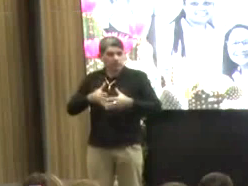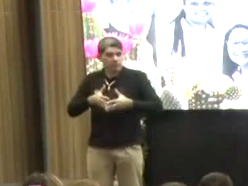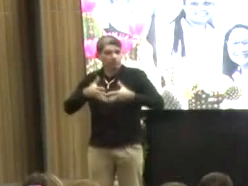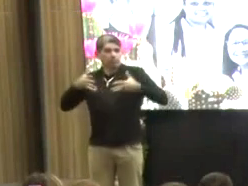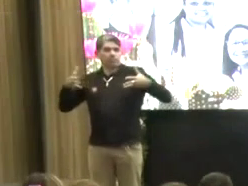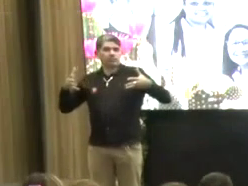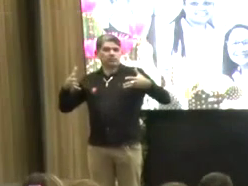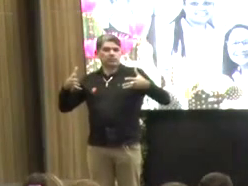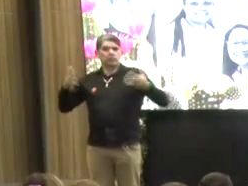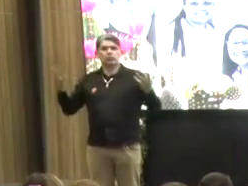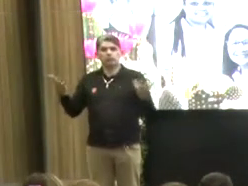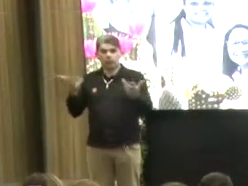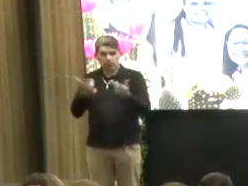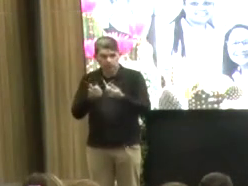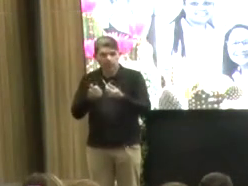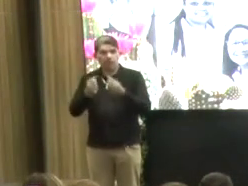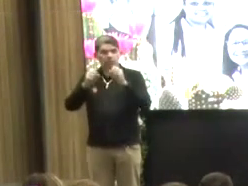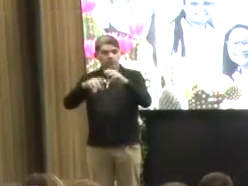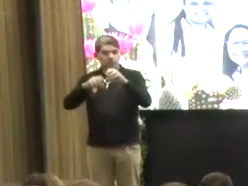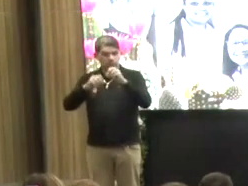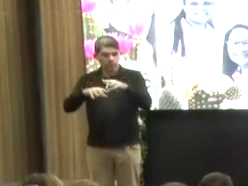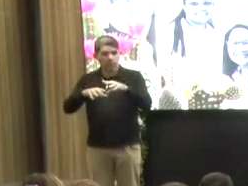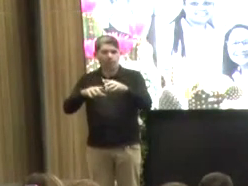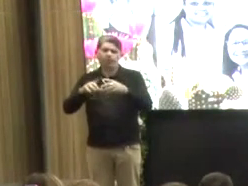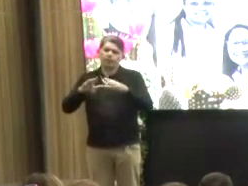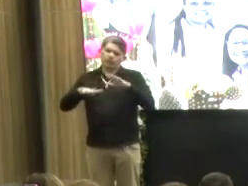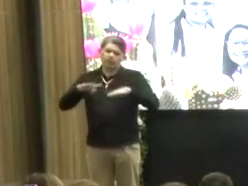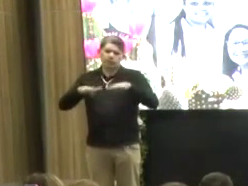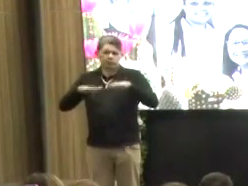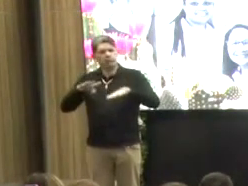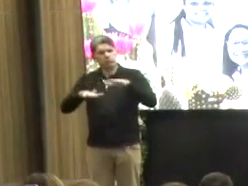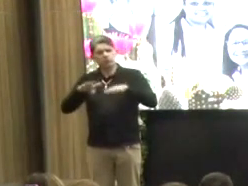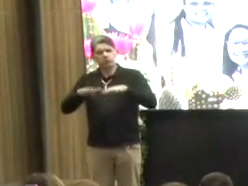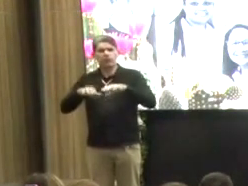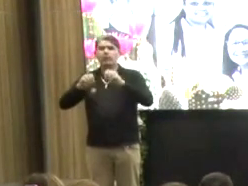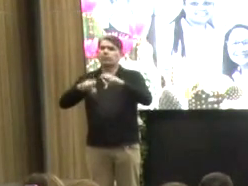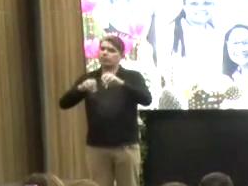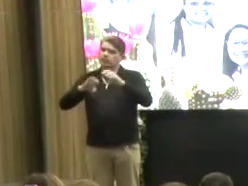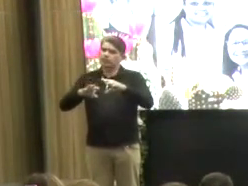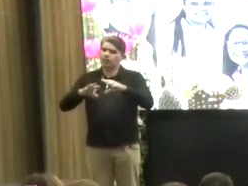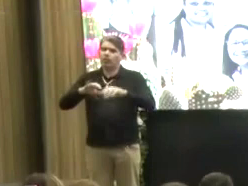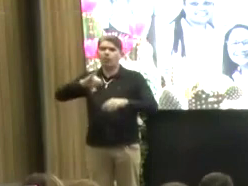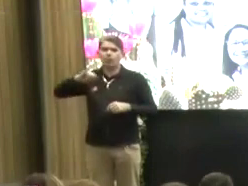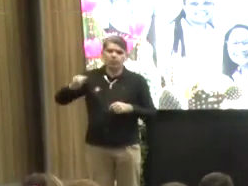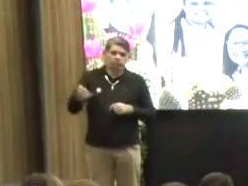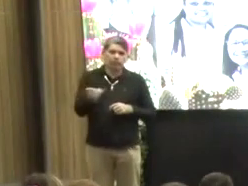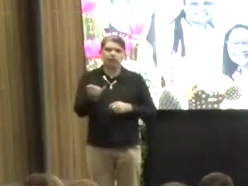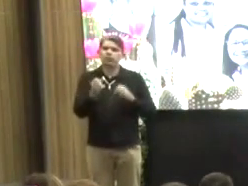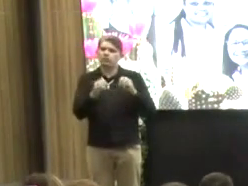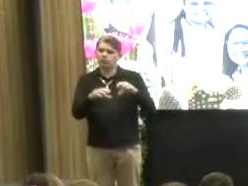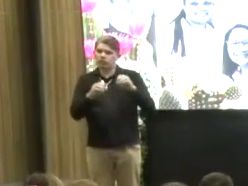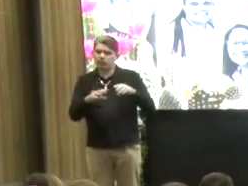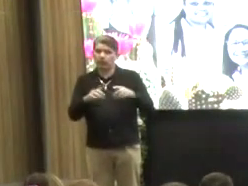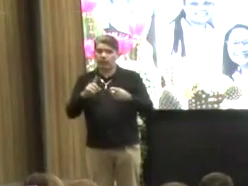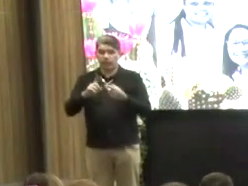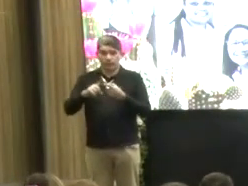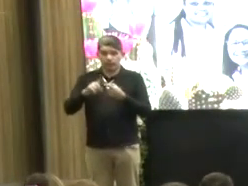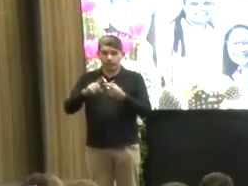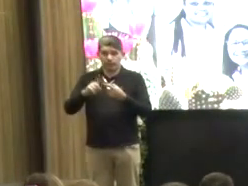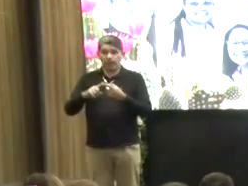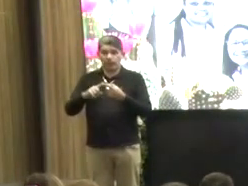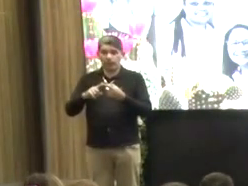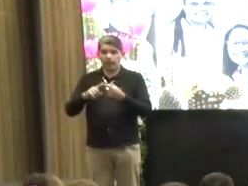ensino, uma relativa democratização de oportunidades educacionais e um alargamento crescente